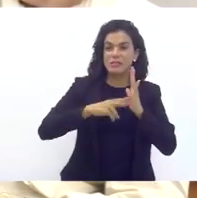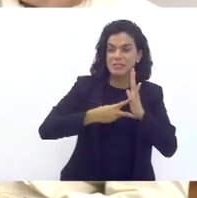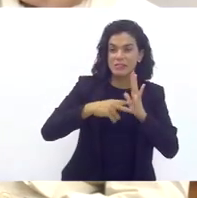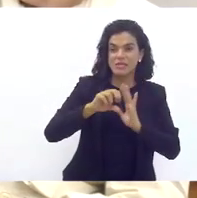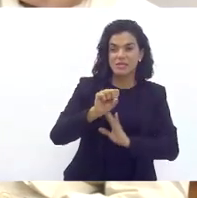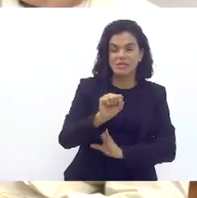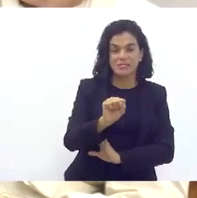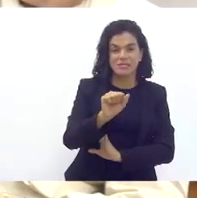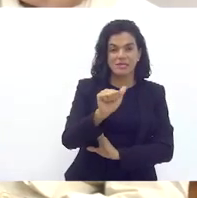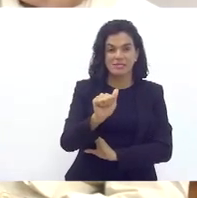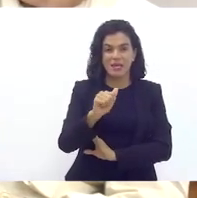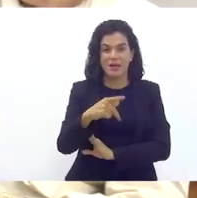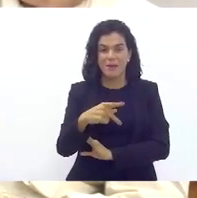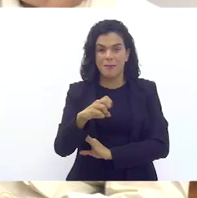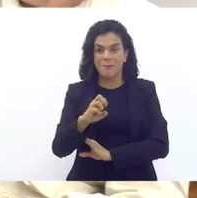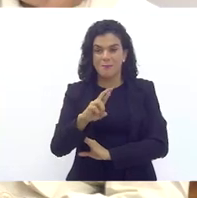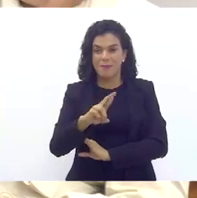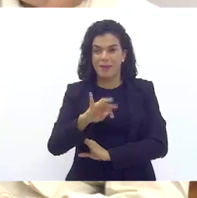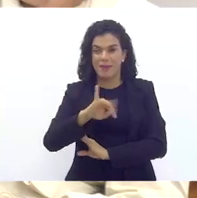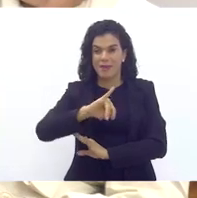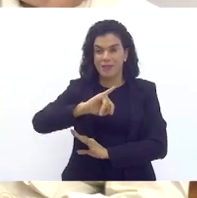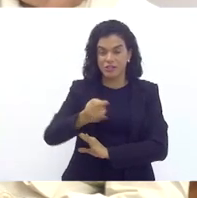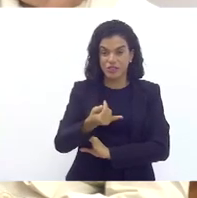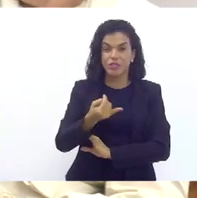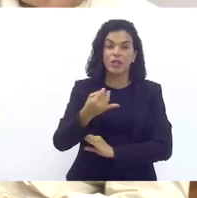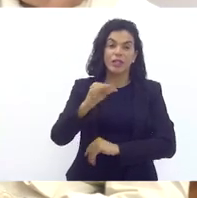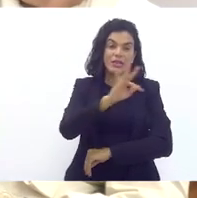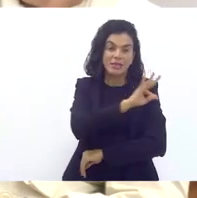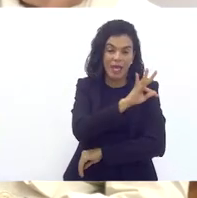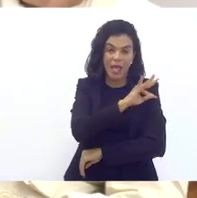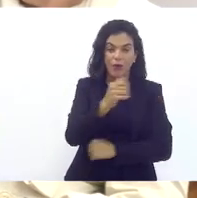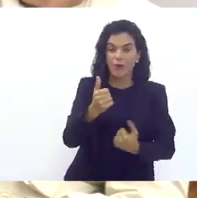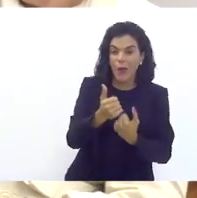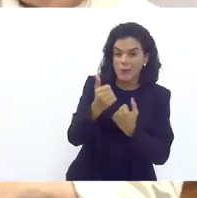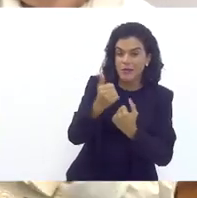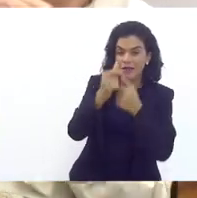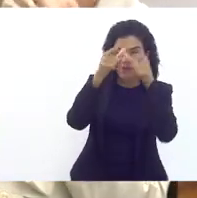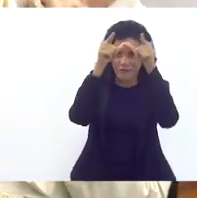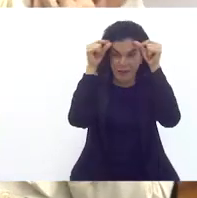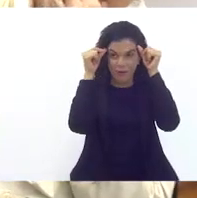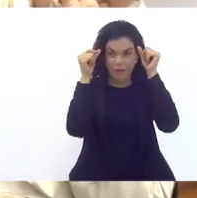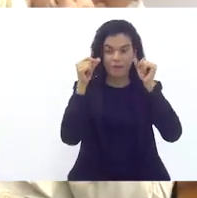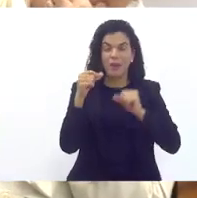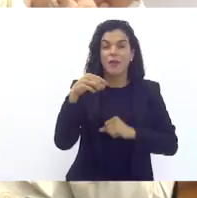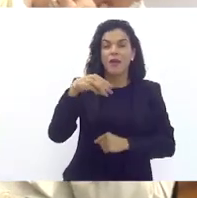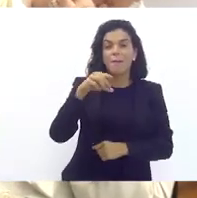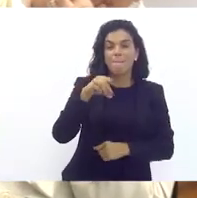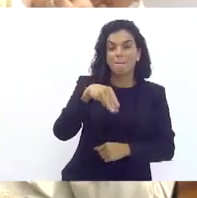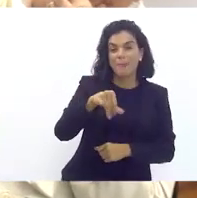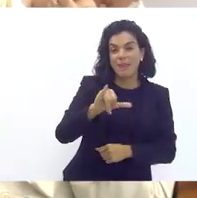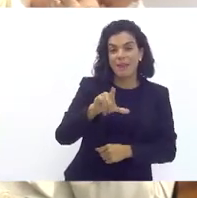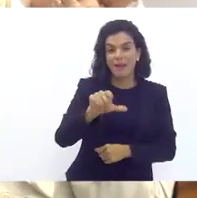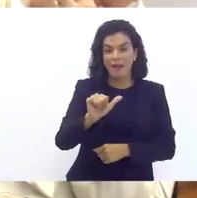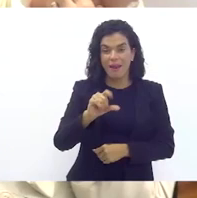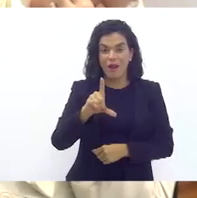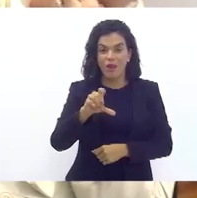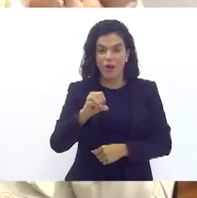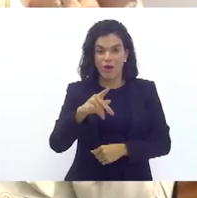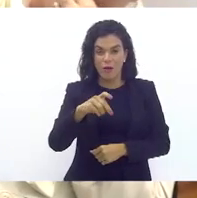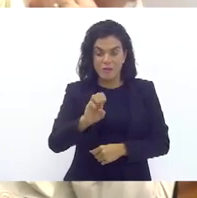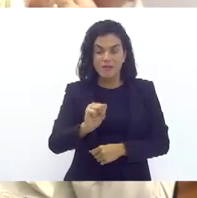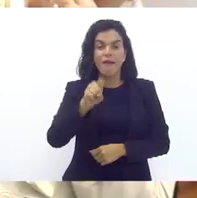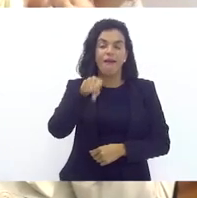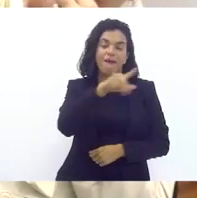dos Auxiliares e Técnicos de Enfermagem do Rio de Janeiro, onde a Miriam Lopes é a presidente, que luta nesse Rio